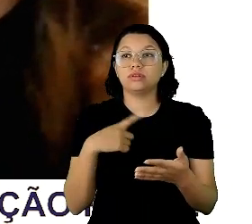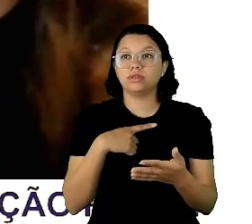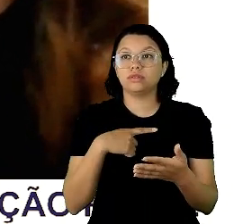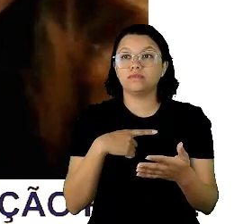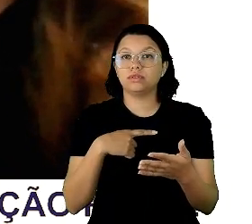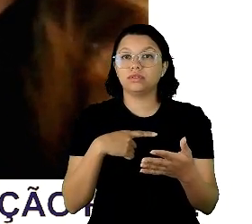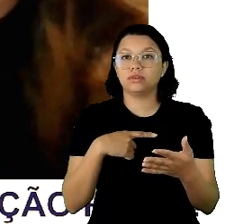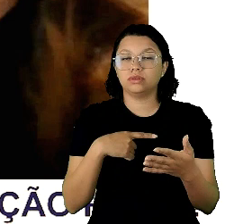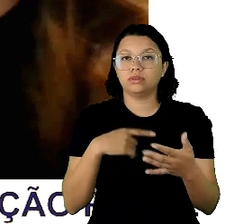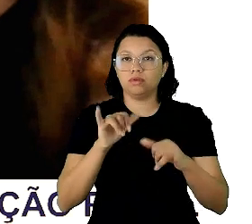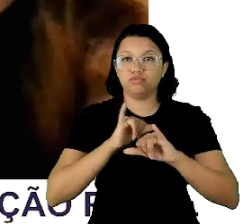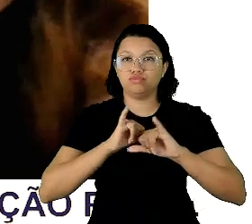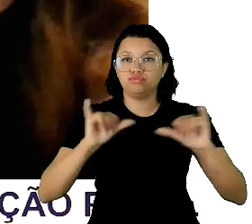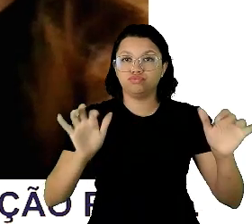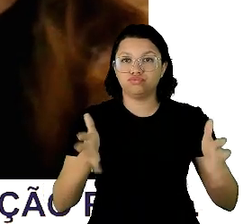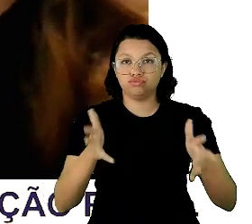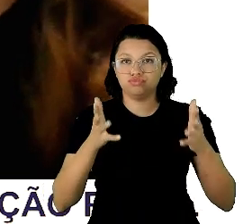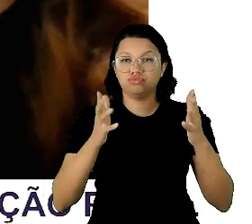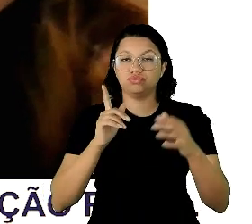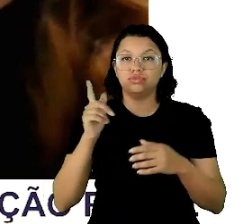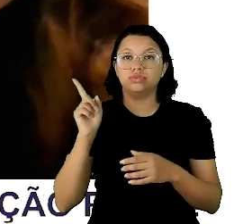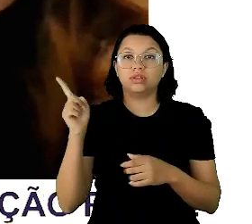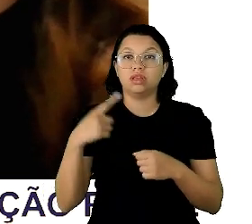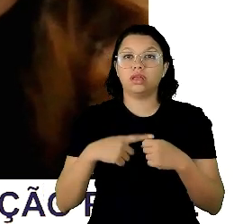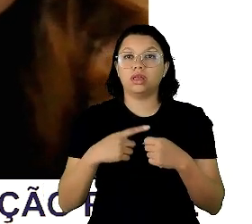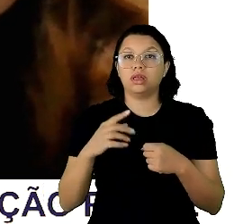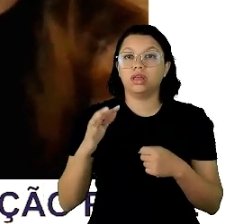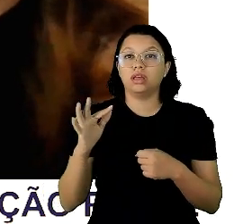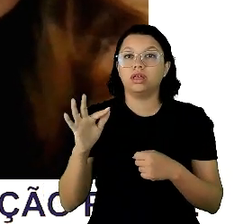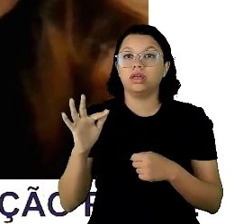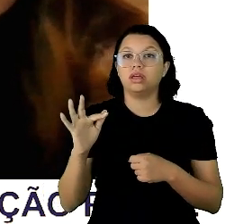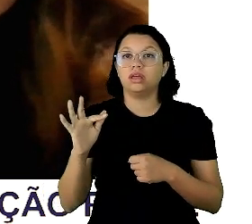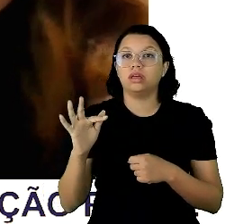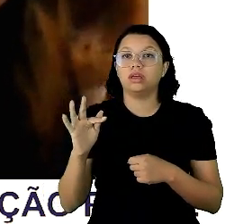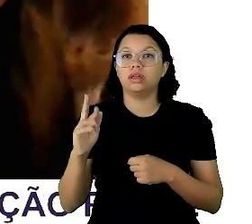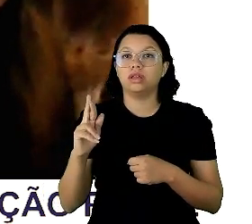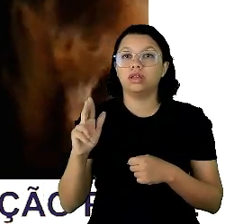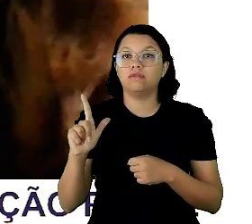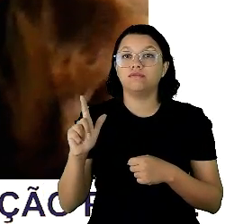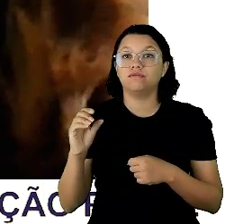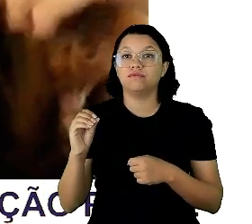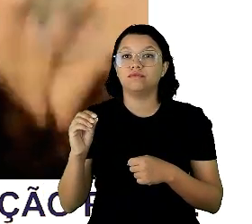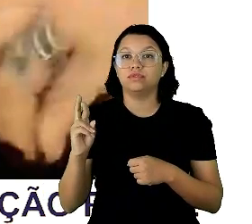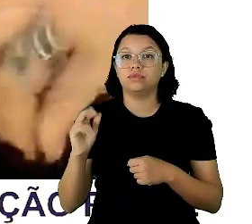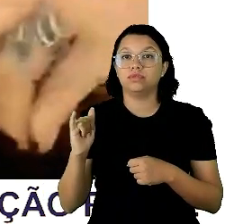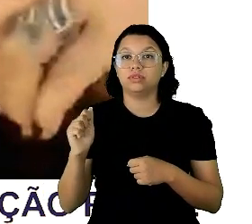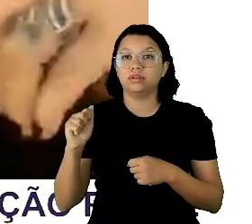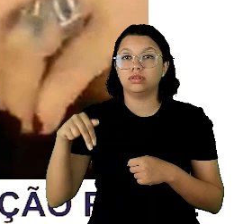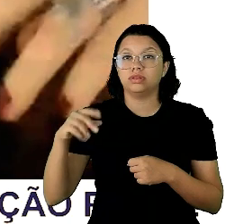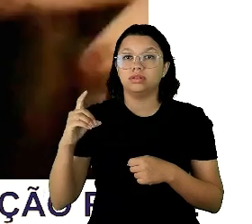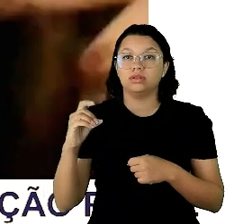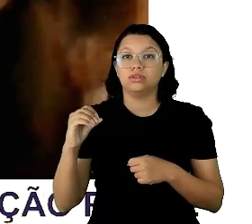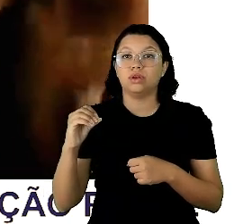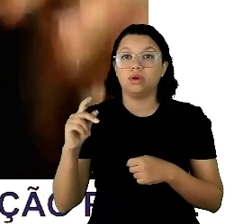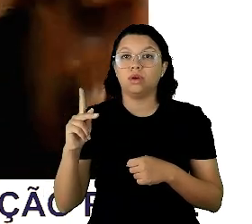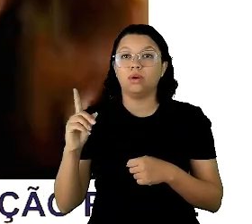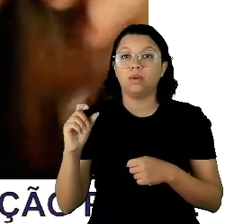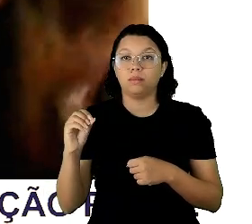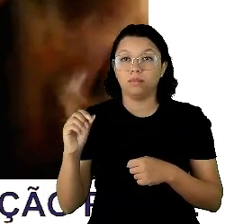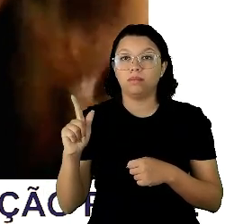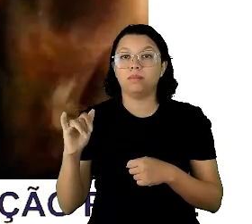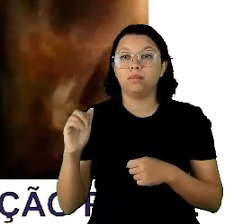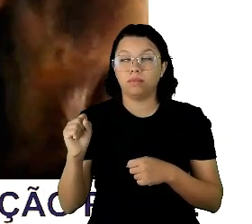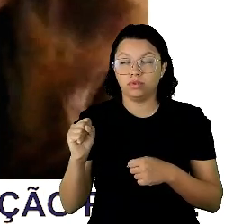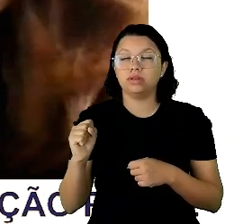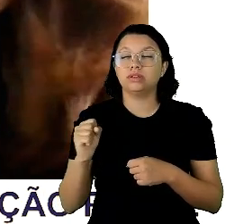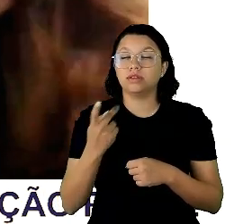em Florianópolis que falava importunação sexual é crime, e o ponto final é a cadeia. Então, fez um